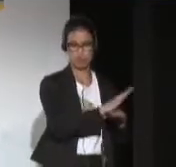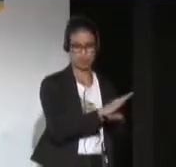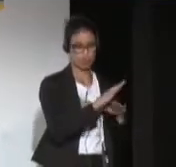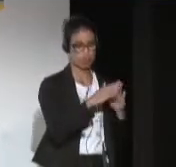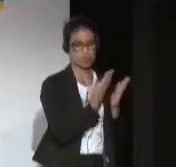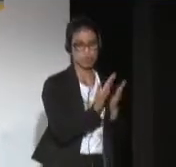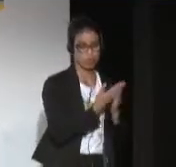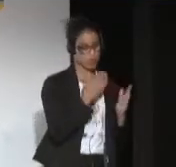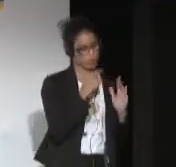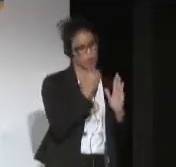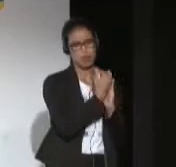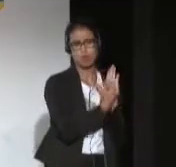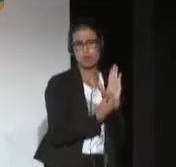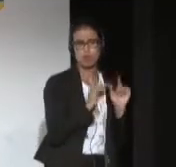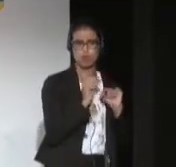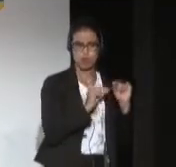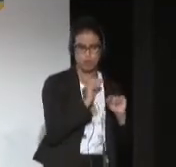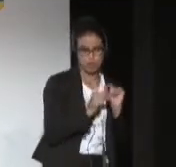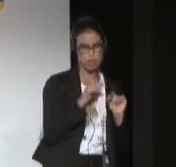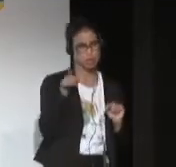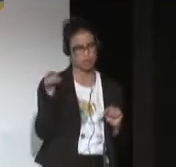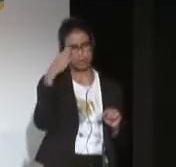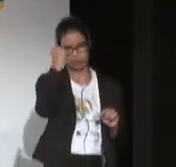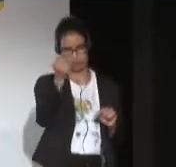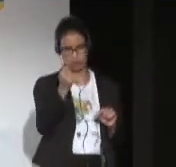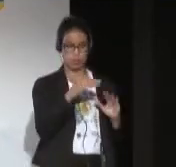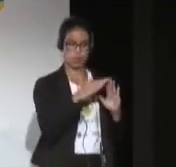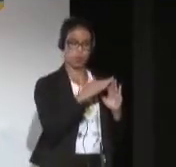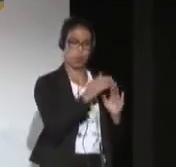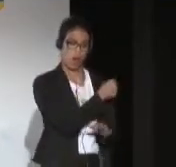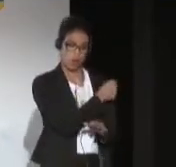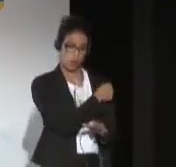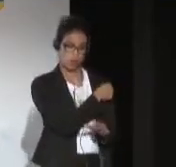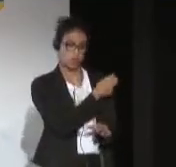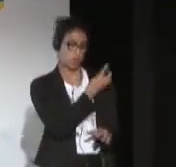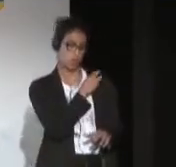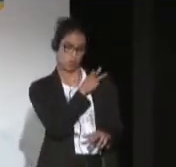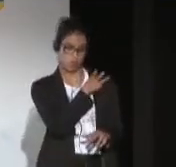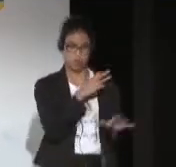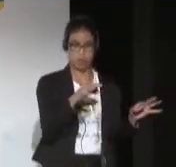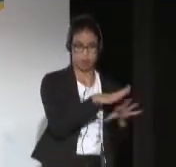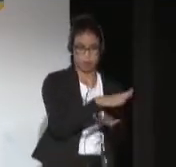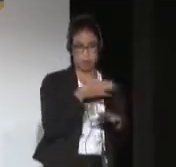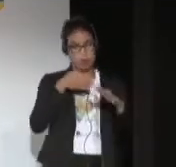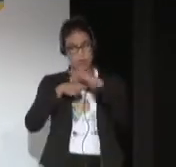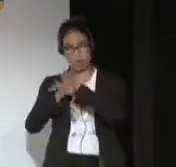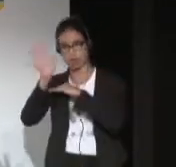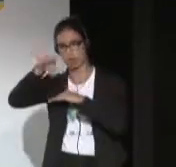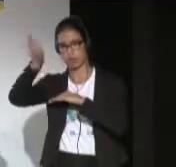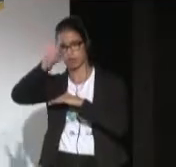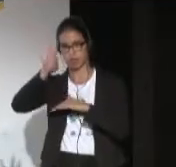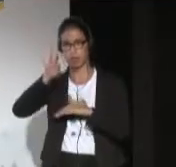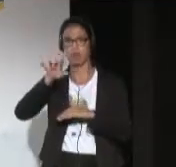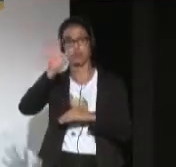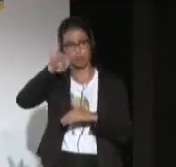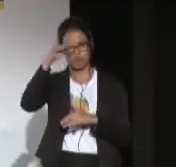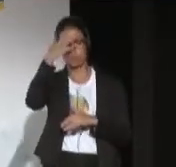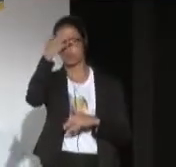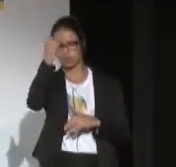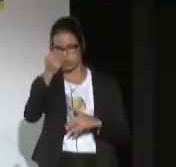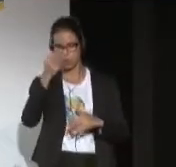Então, quando os alunos saem do colégio e entram nas universidades, as universidades entendem as necessidades dos alunos,